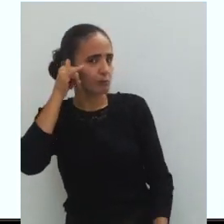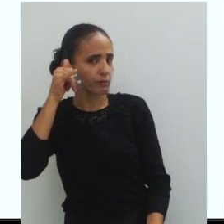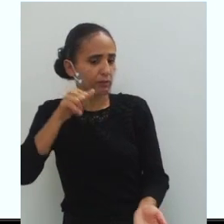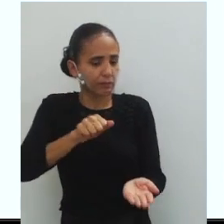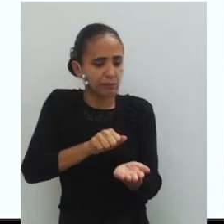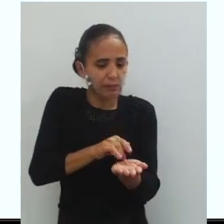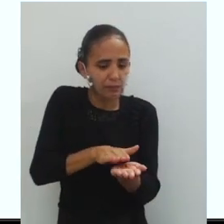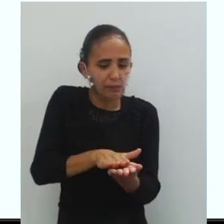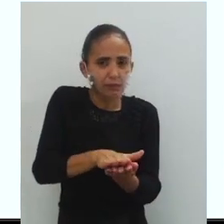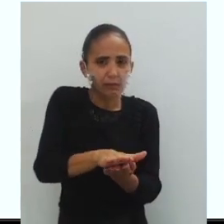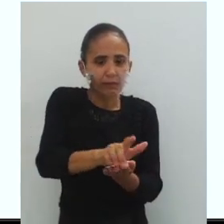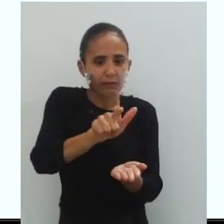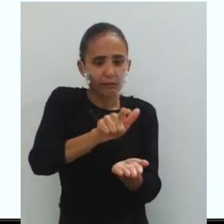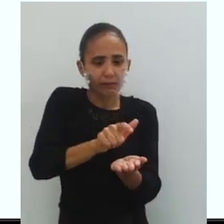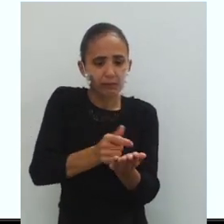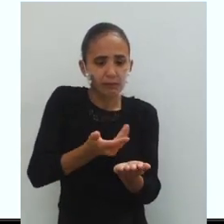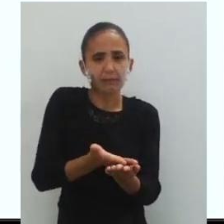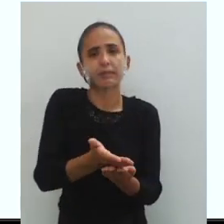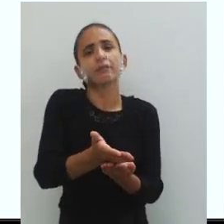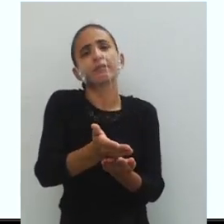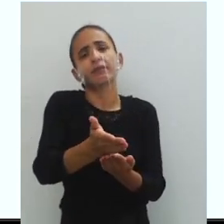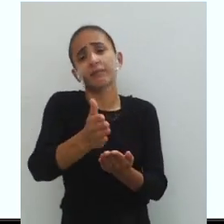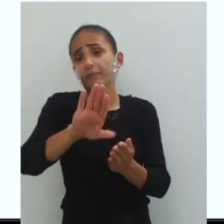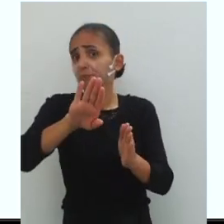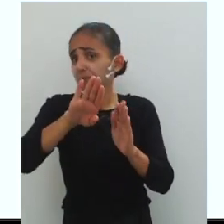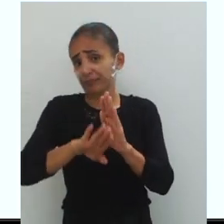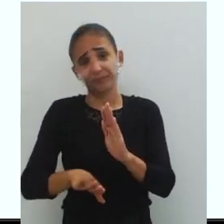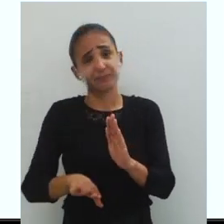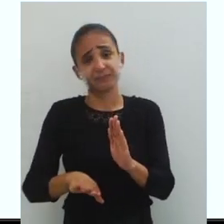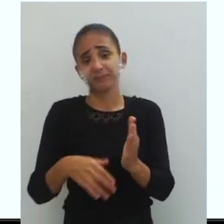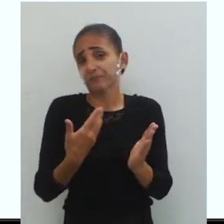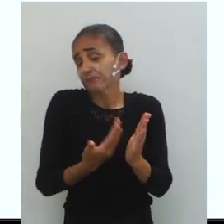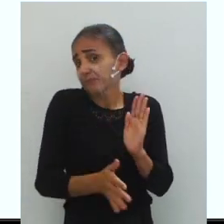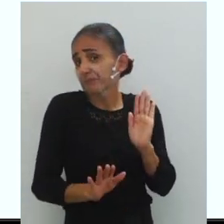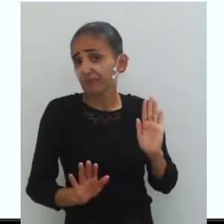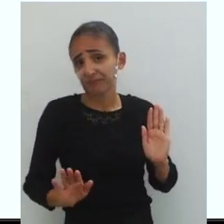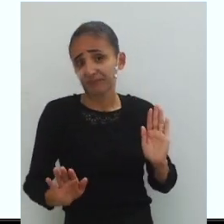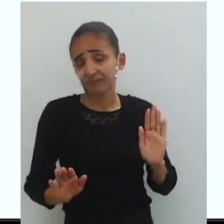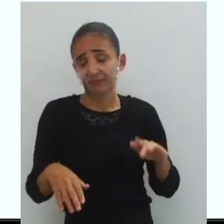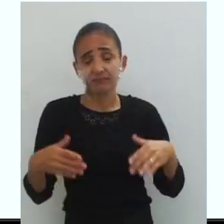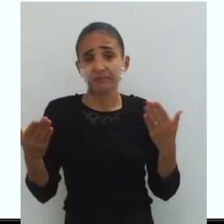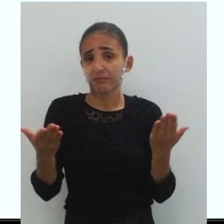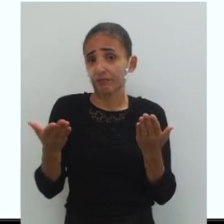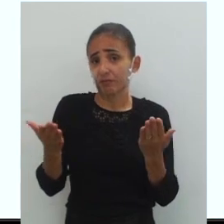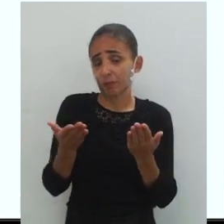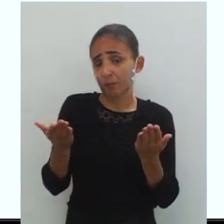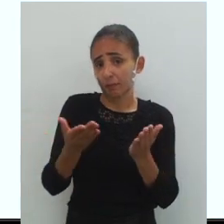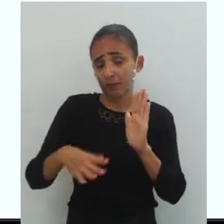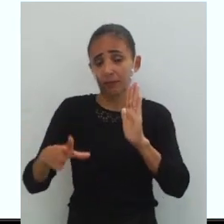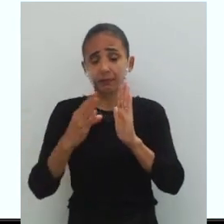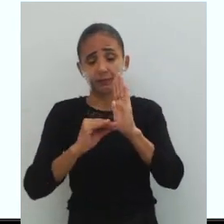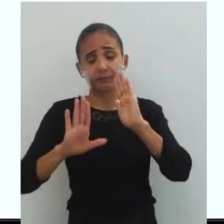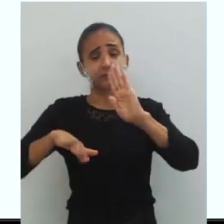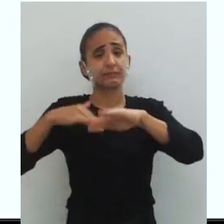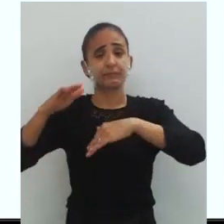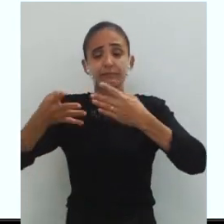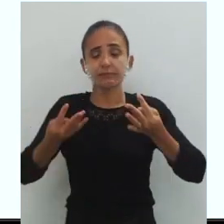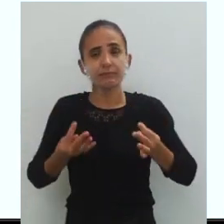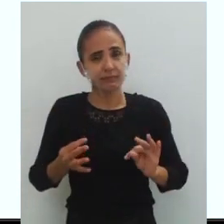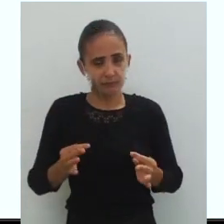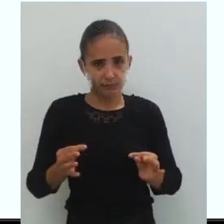documento para um determinado local. Houve um declínio dessa máquina. Então, se fala desses modelos de